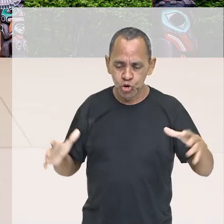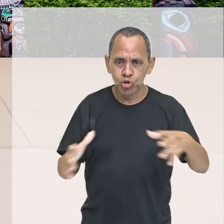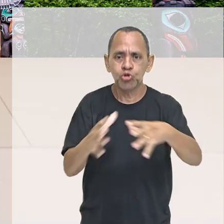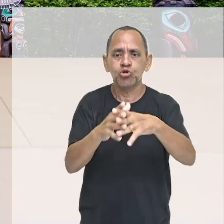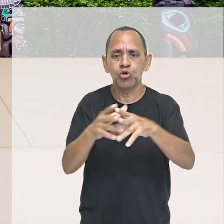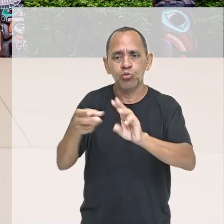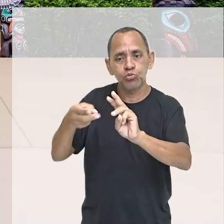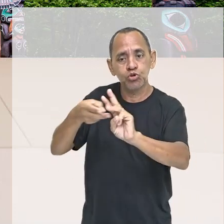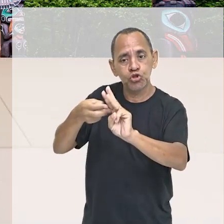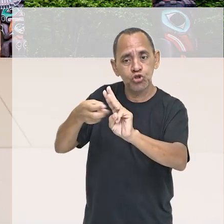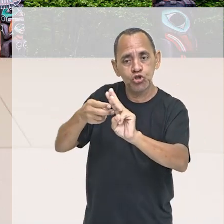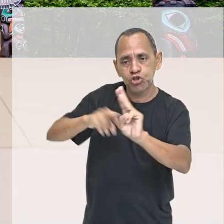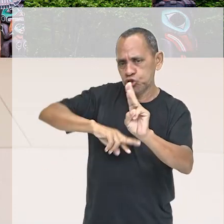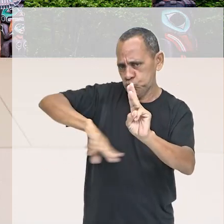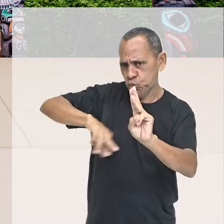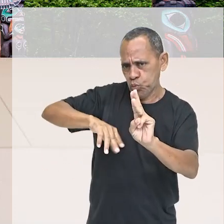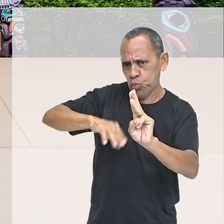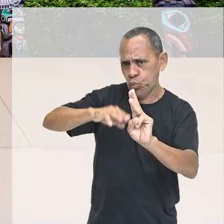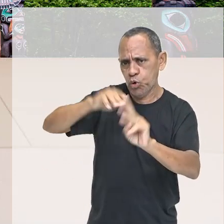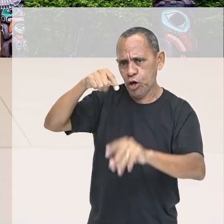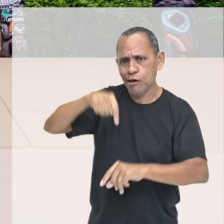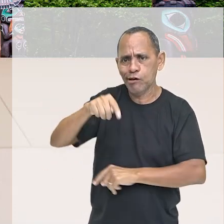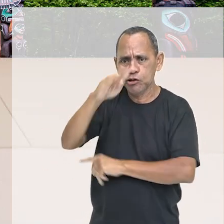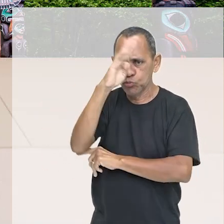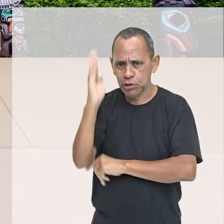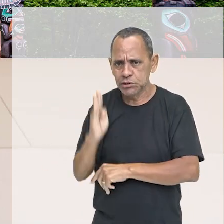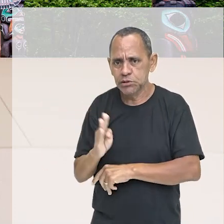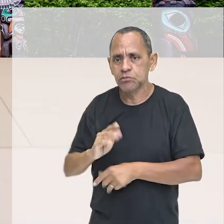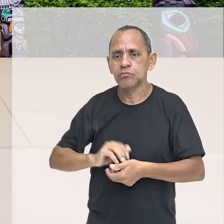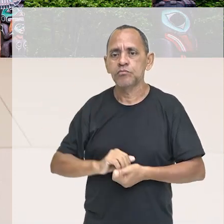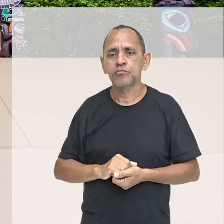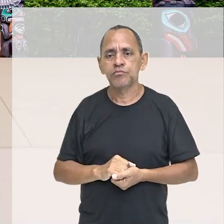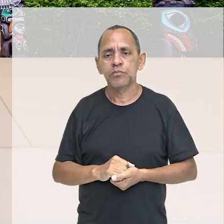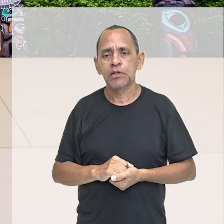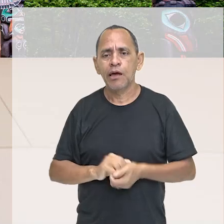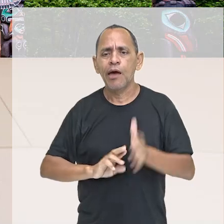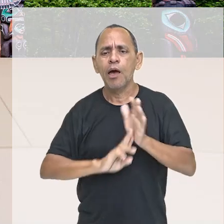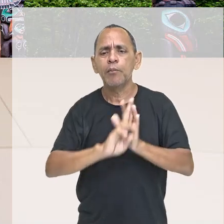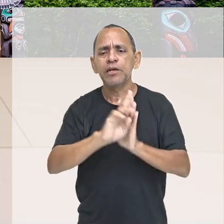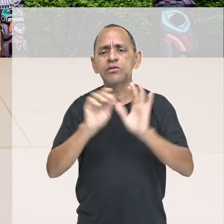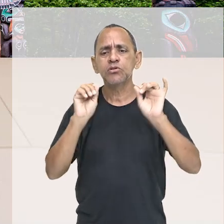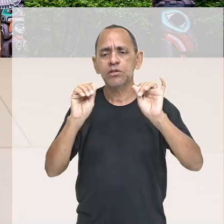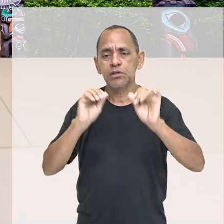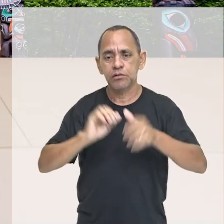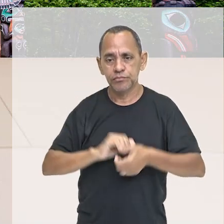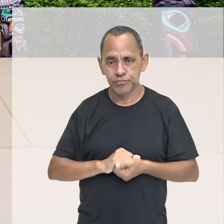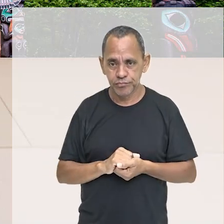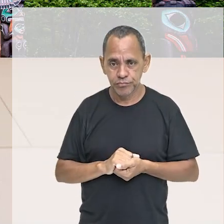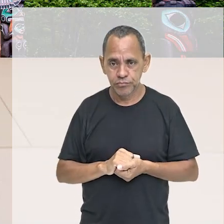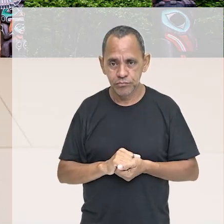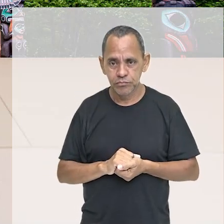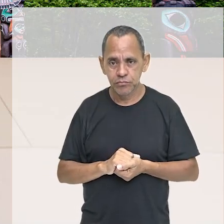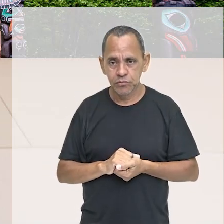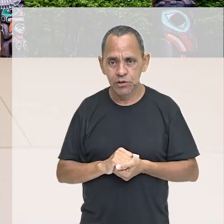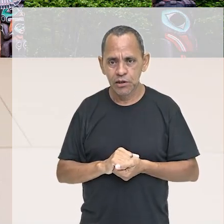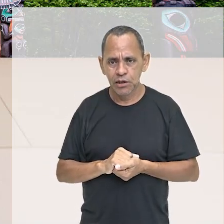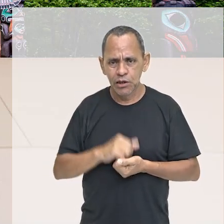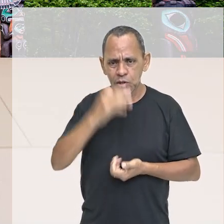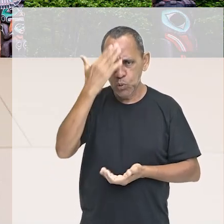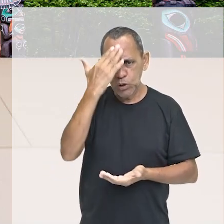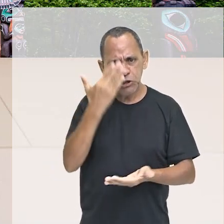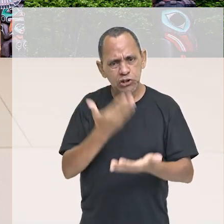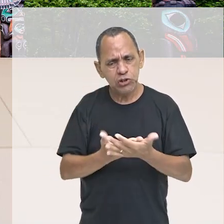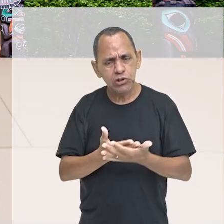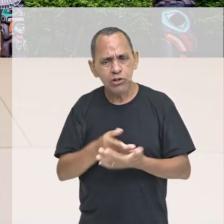isso aqui é uma representação. Você que está olhando para esse totem, talvez ele não tenha nenhum